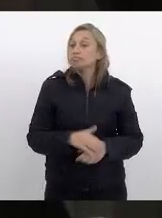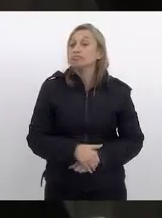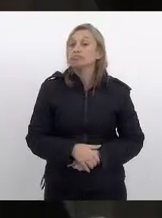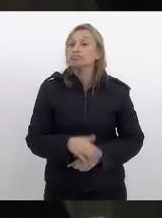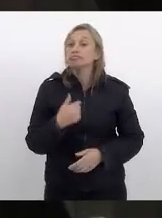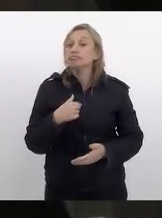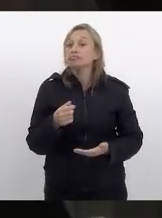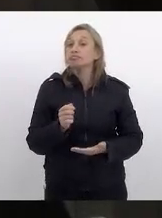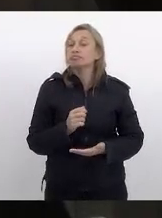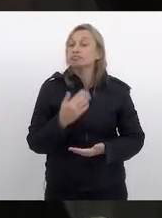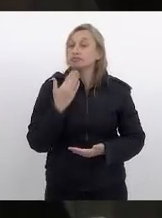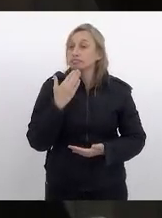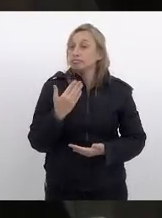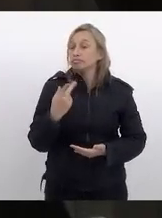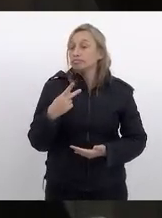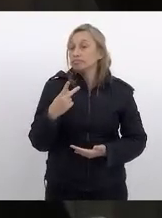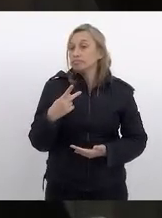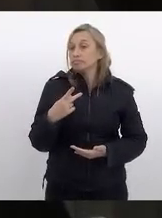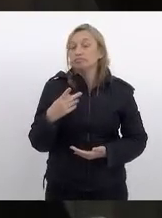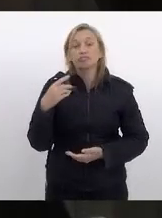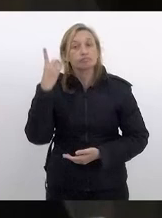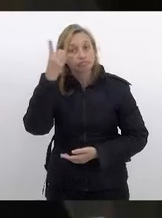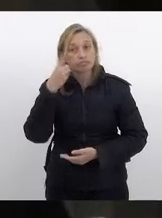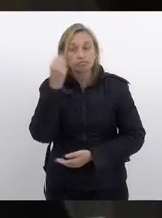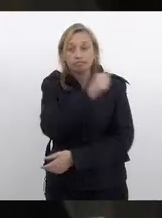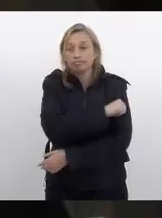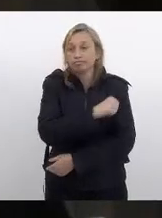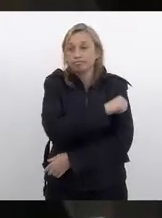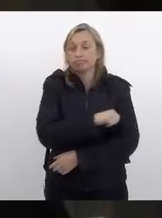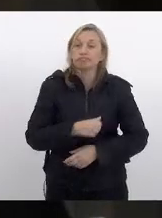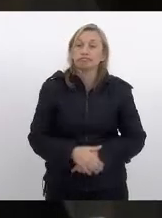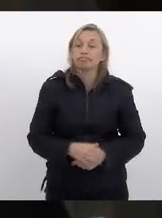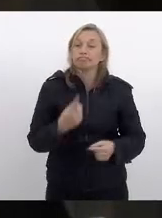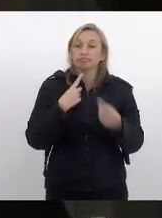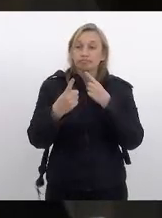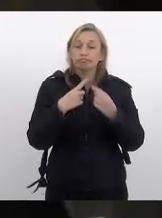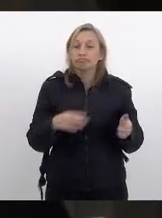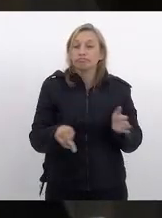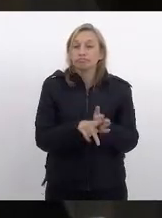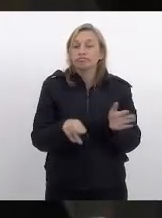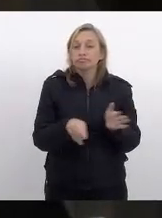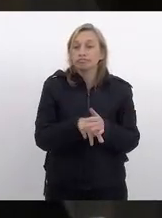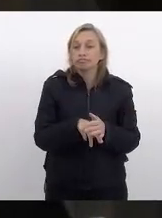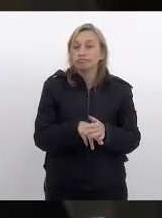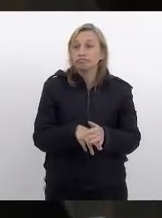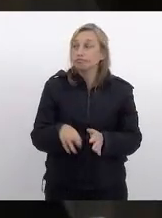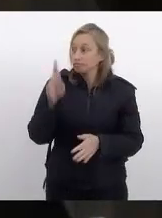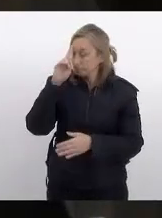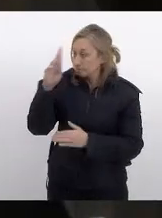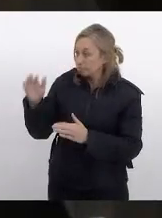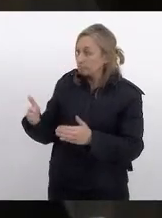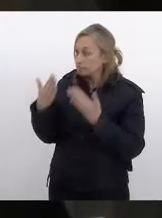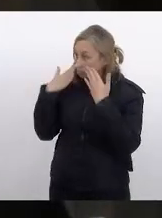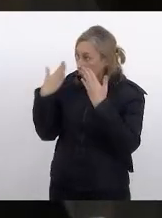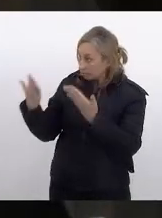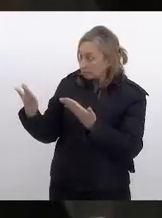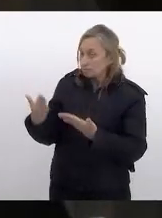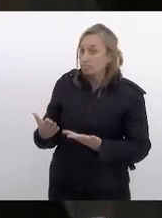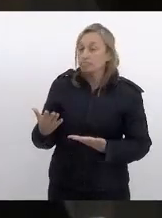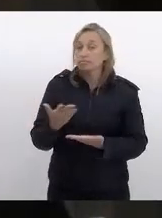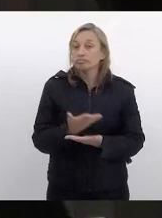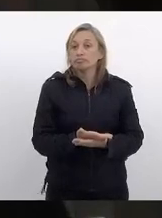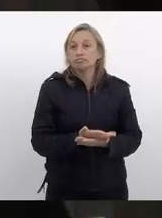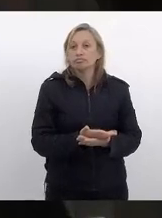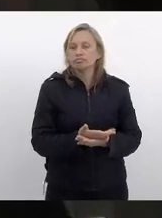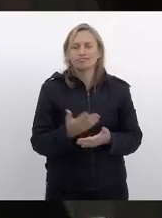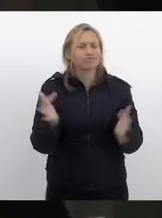eu me inscrevi deputada enfermeira Rejane para discutir um projeto de resolução que vossa excelência apresenta com